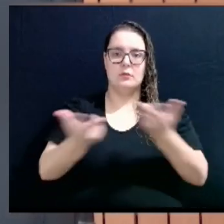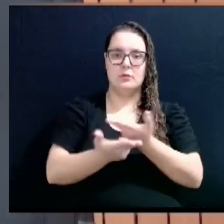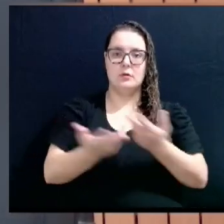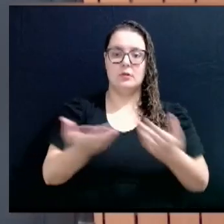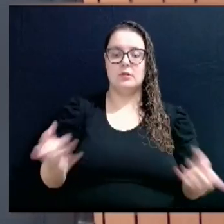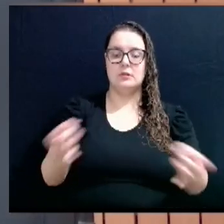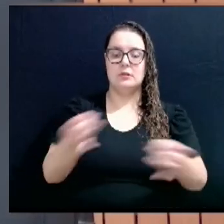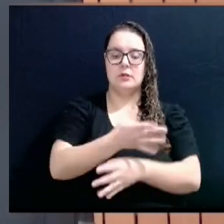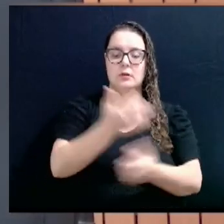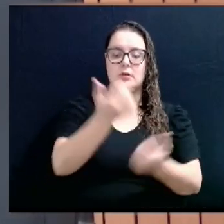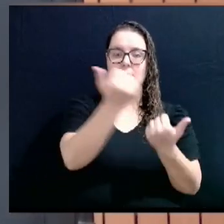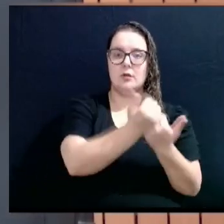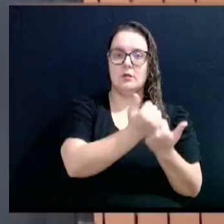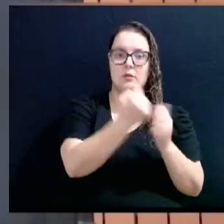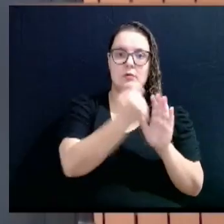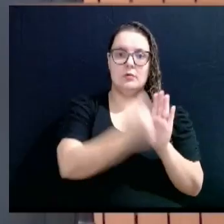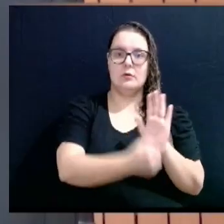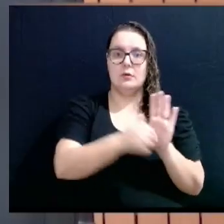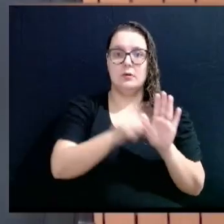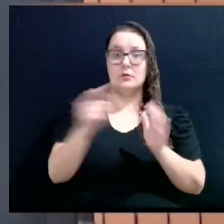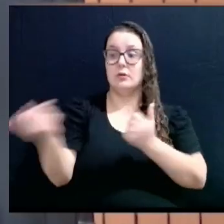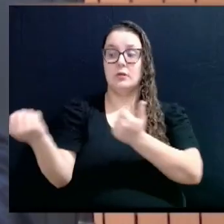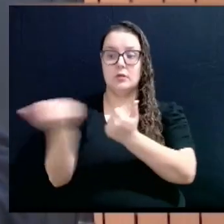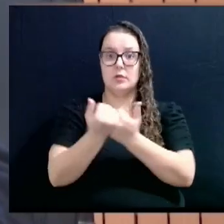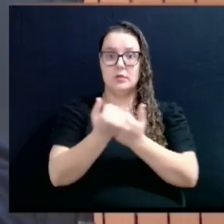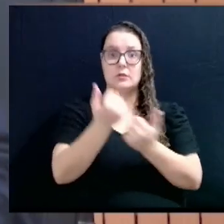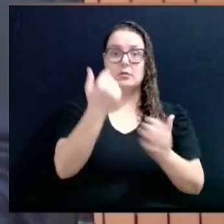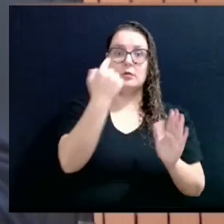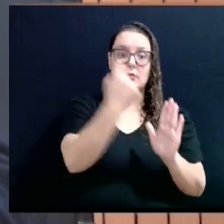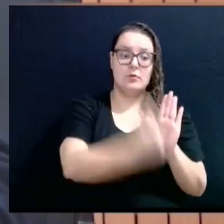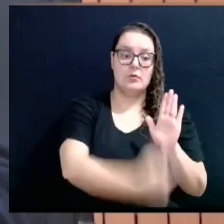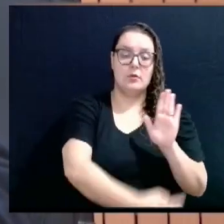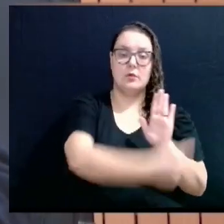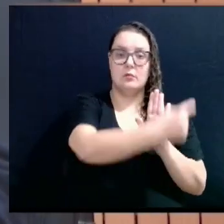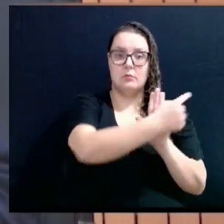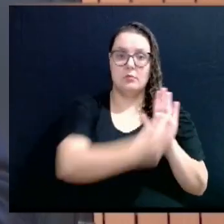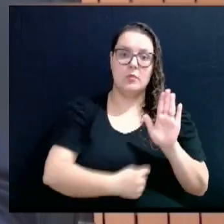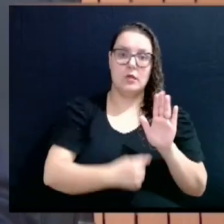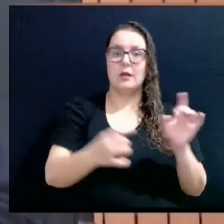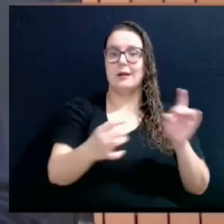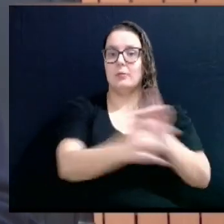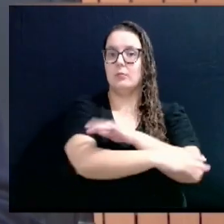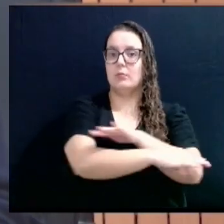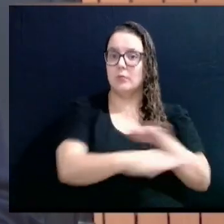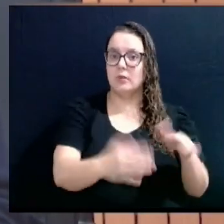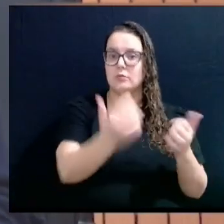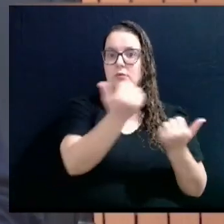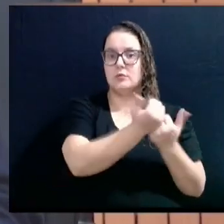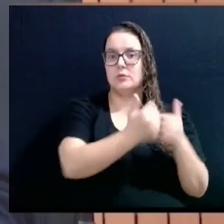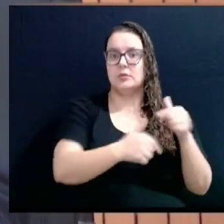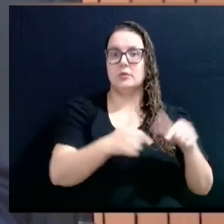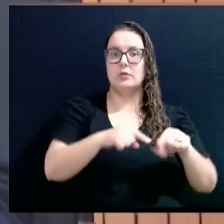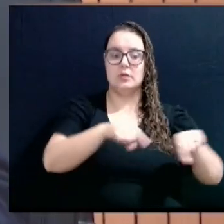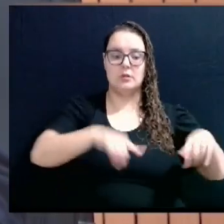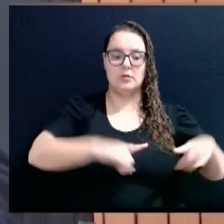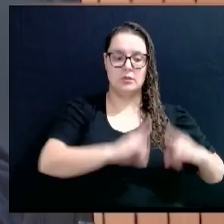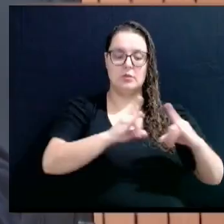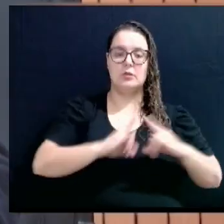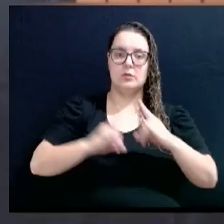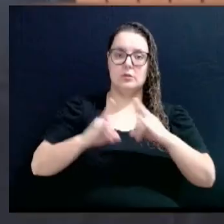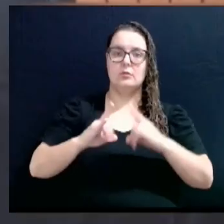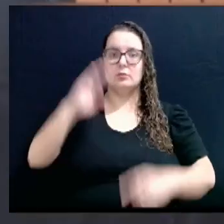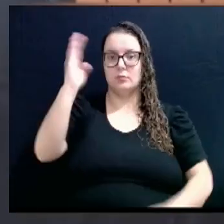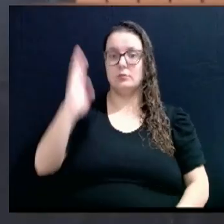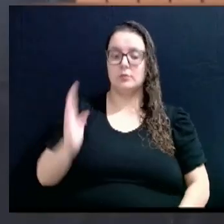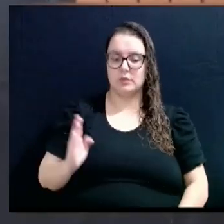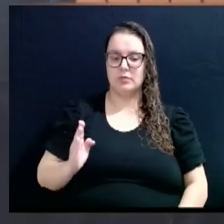são substituídos, são extintos os postos de trabalho em condomínios no Brasil como um